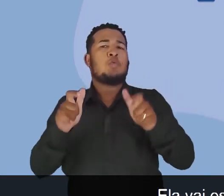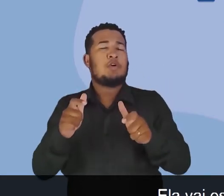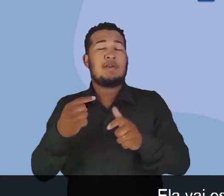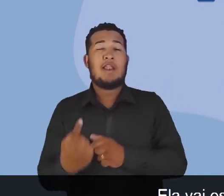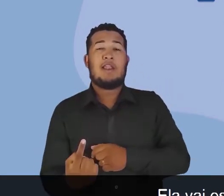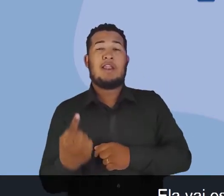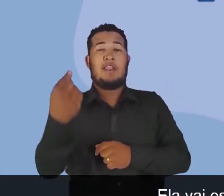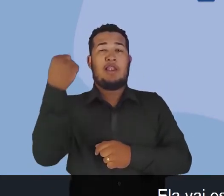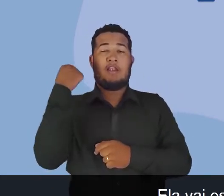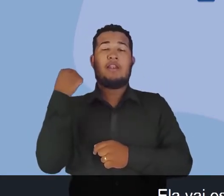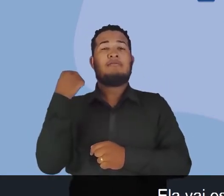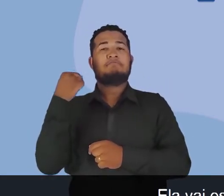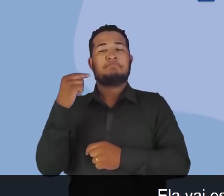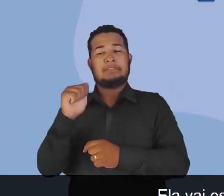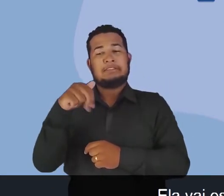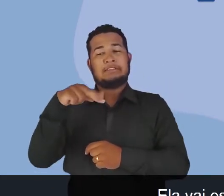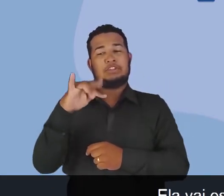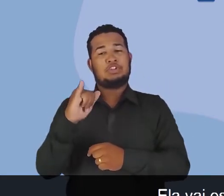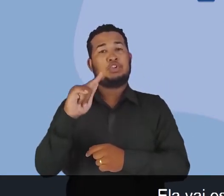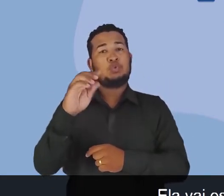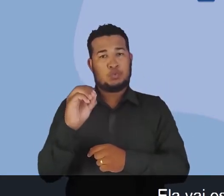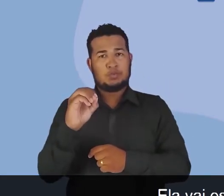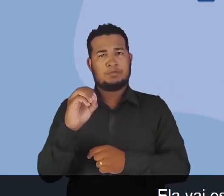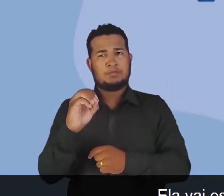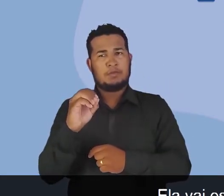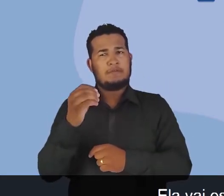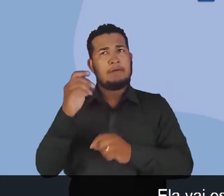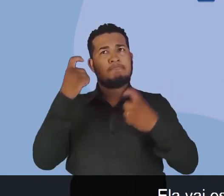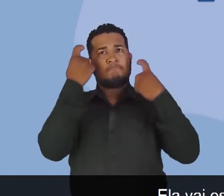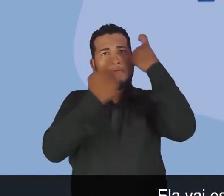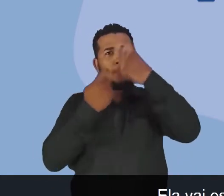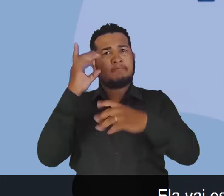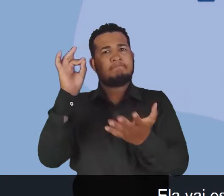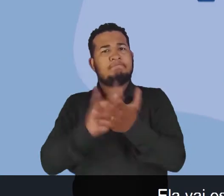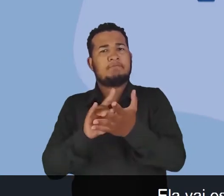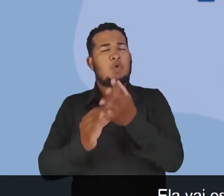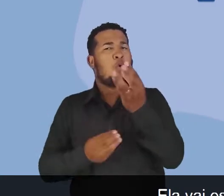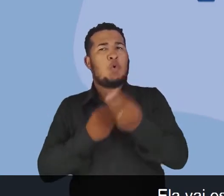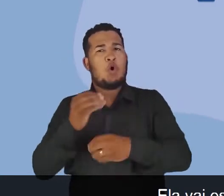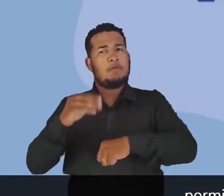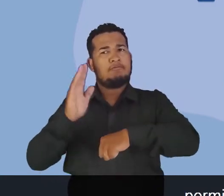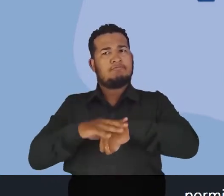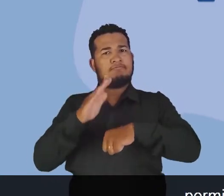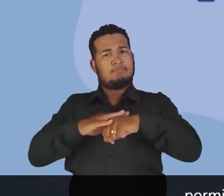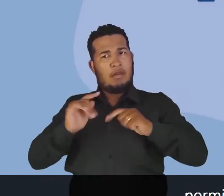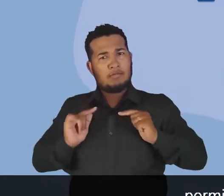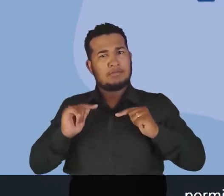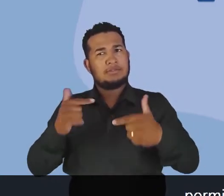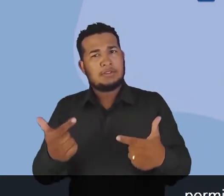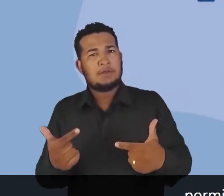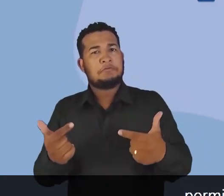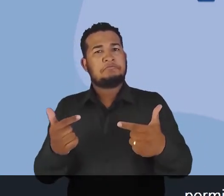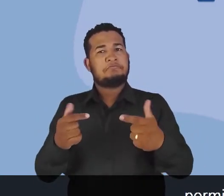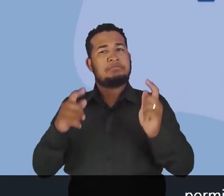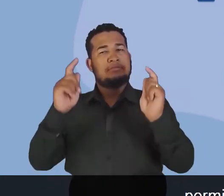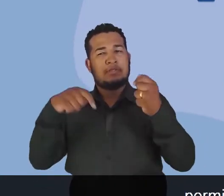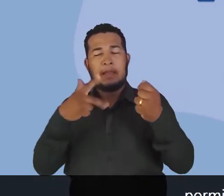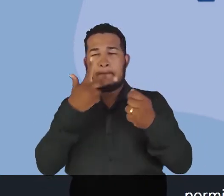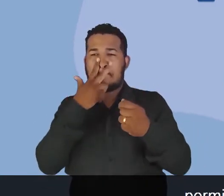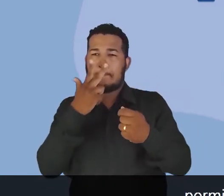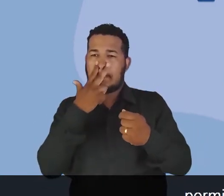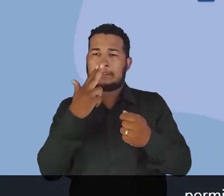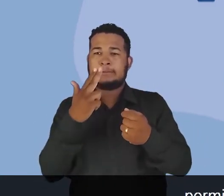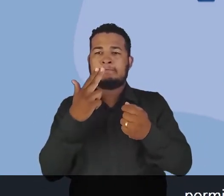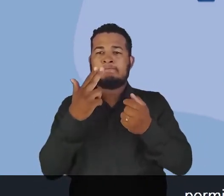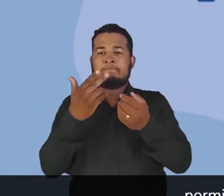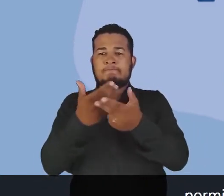estar preocupada com de que modo as ações que executamos permitem o florescimento